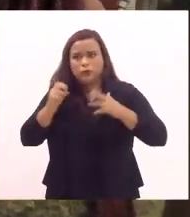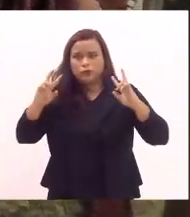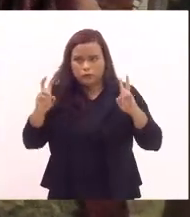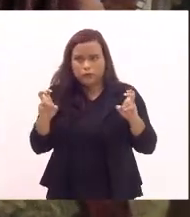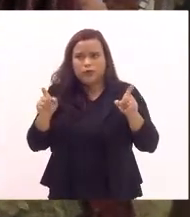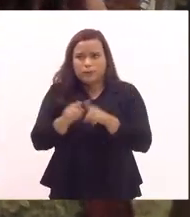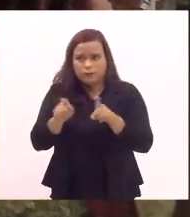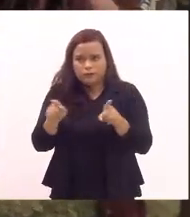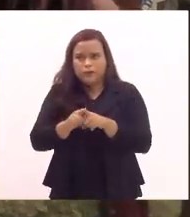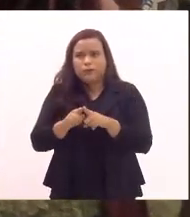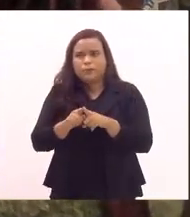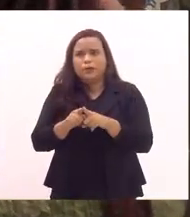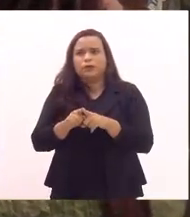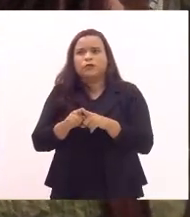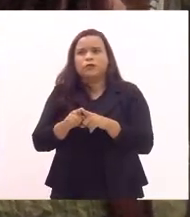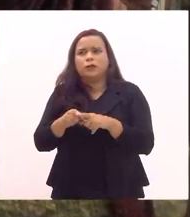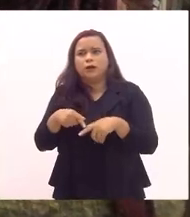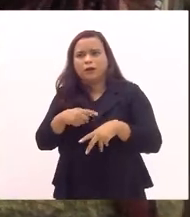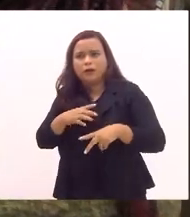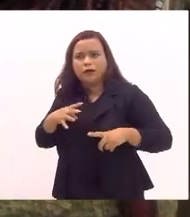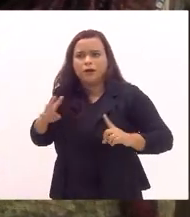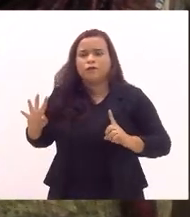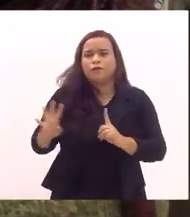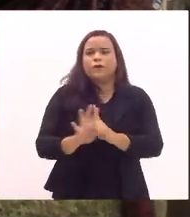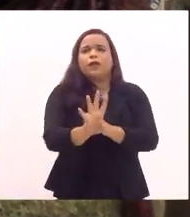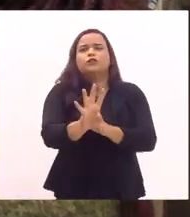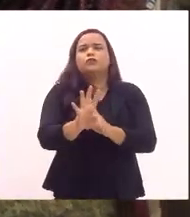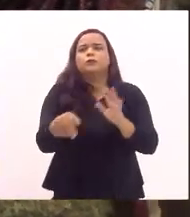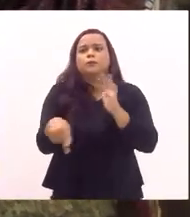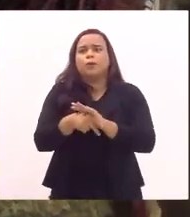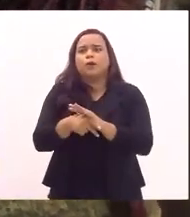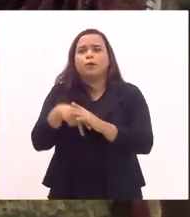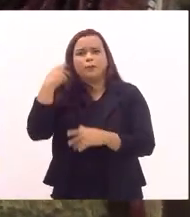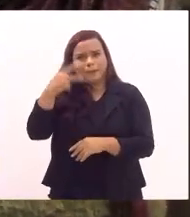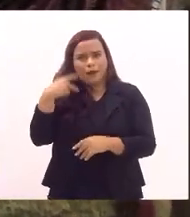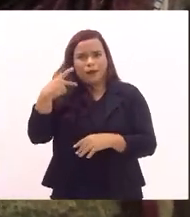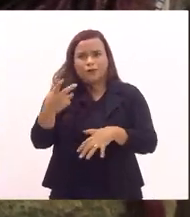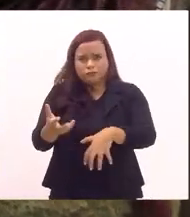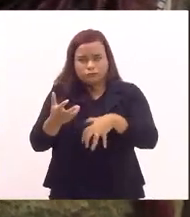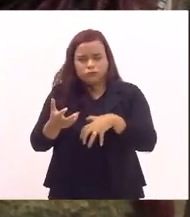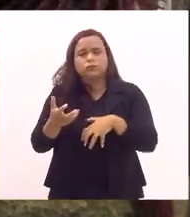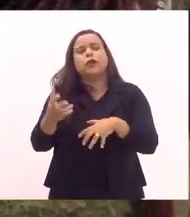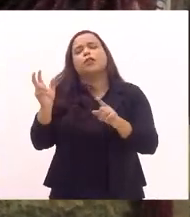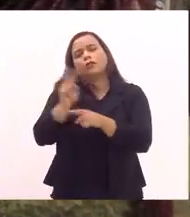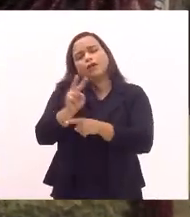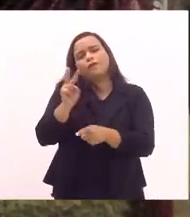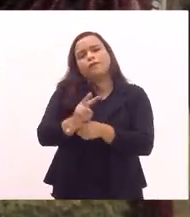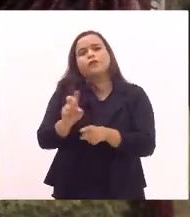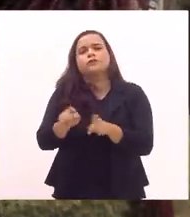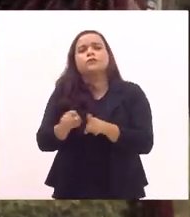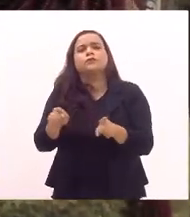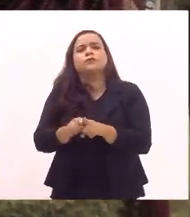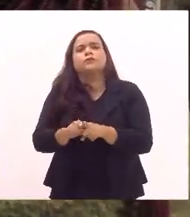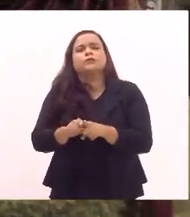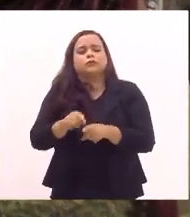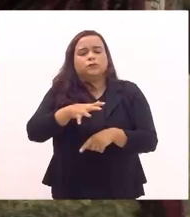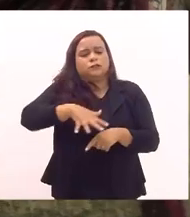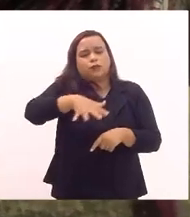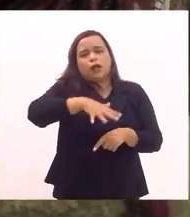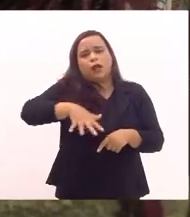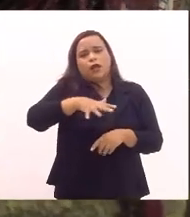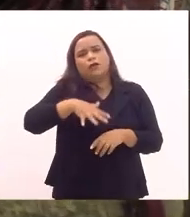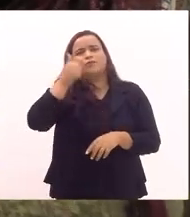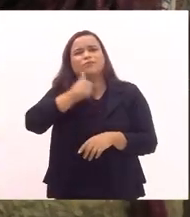também uma frente parlamentar em defesa e combate a substância EA mortalidade materna são